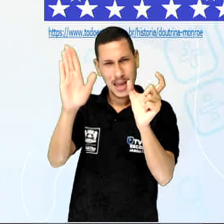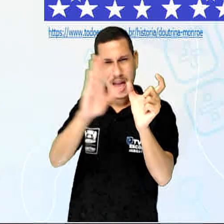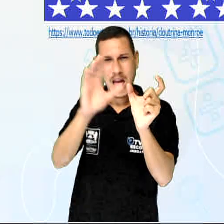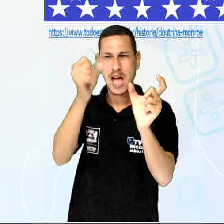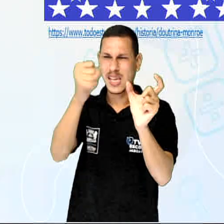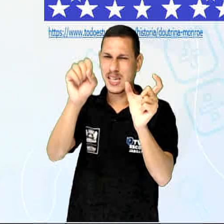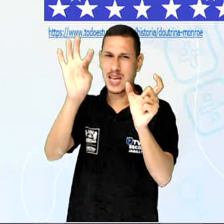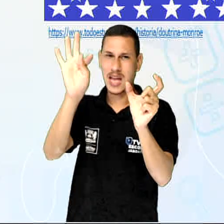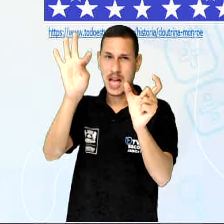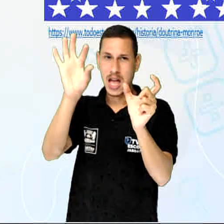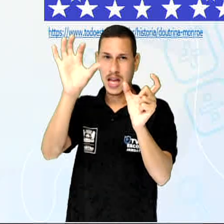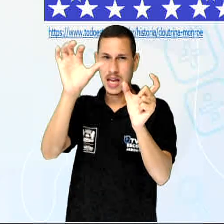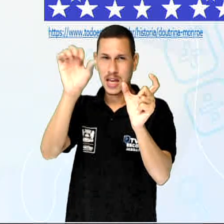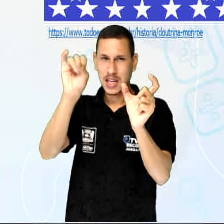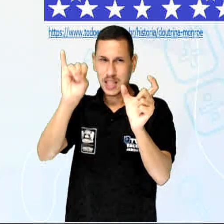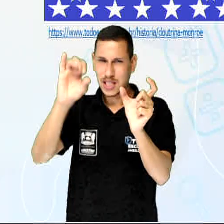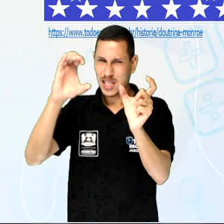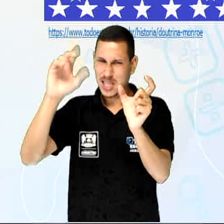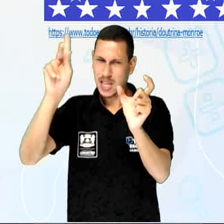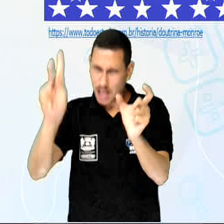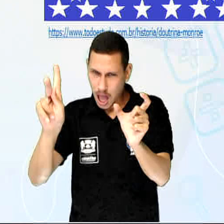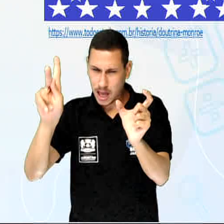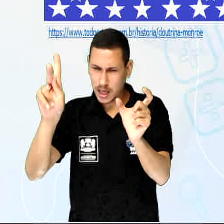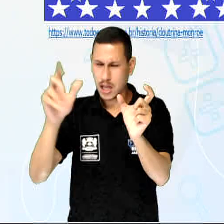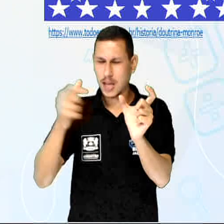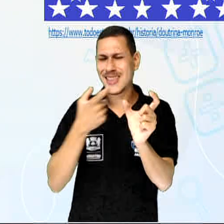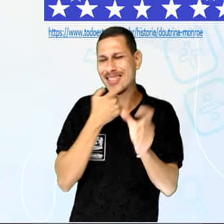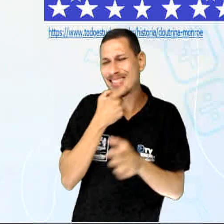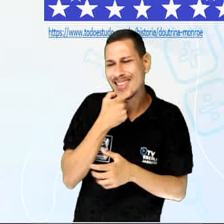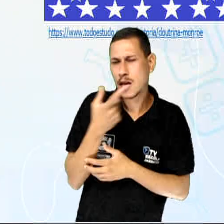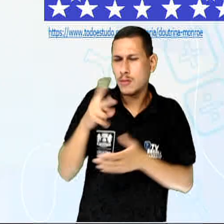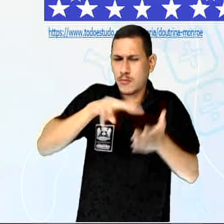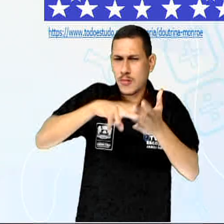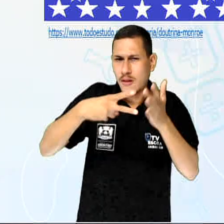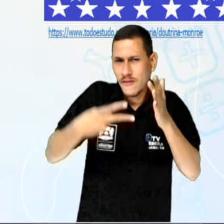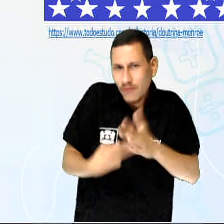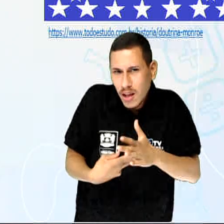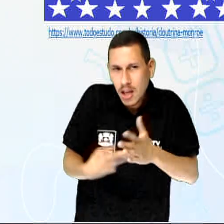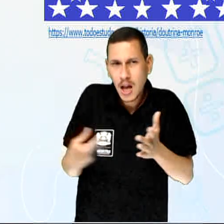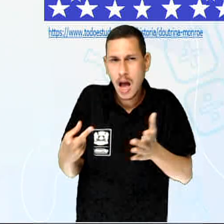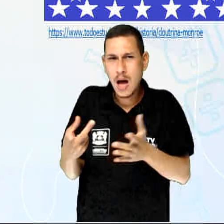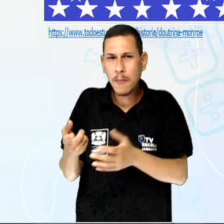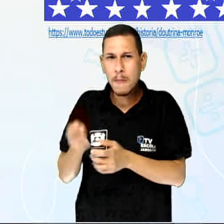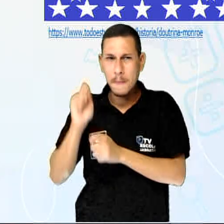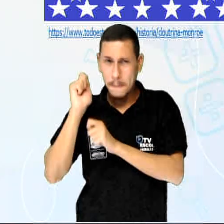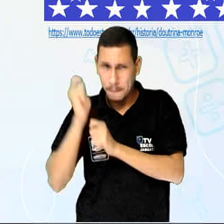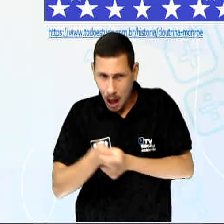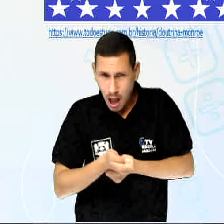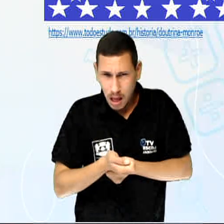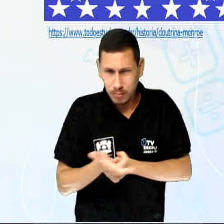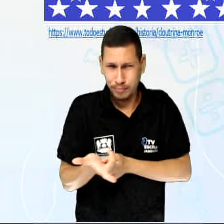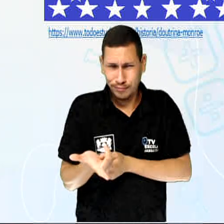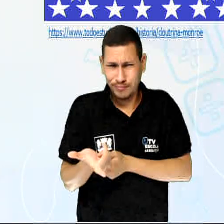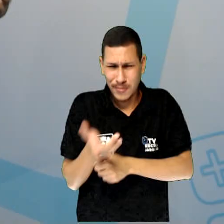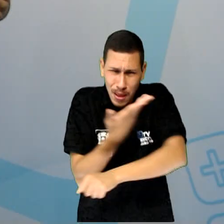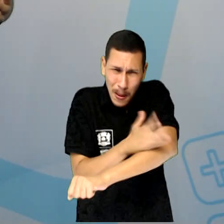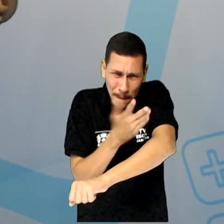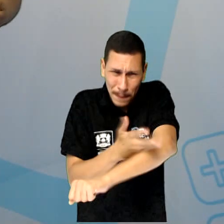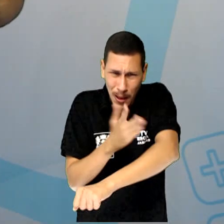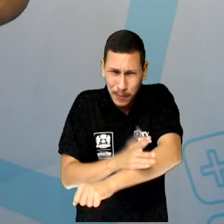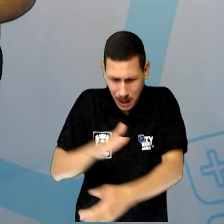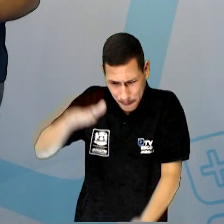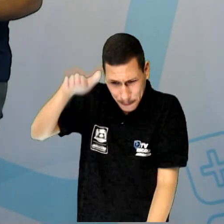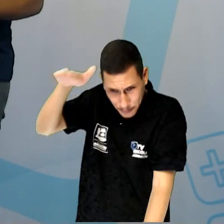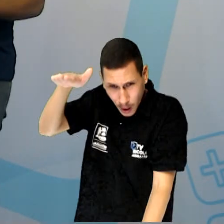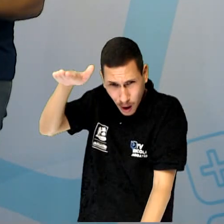Essa postura, né, ela, que em inglês ela refere-se a porrete, né, na prática mesmo, né, um bastão